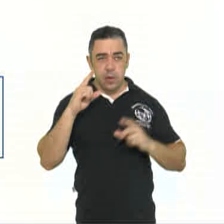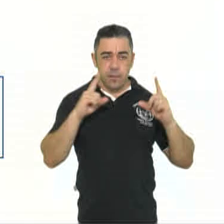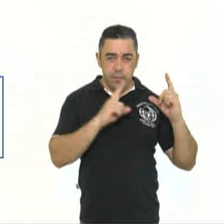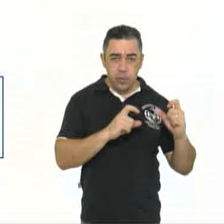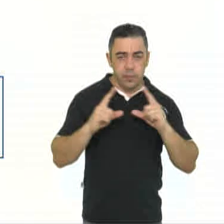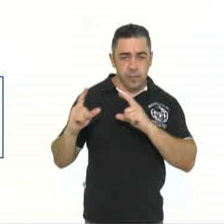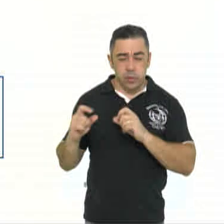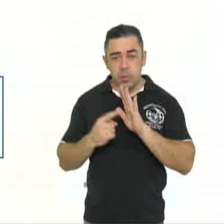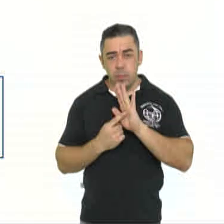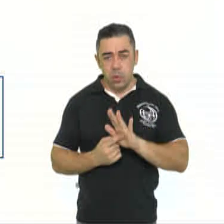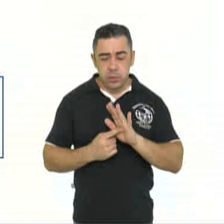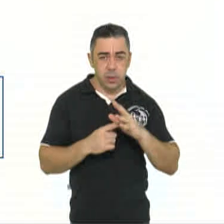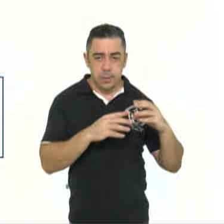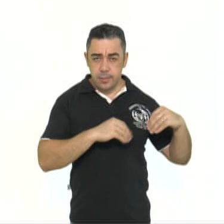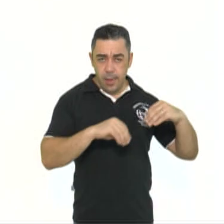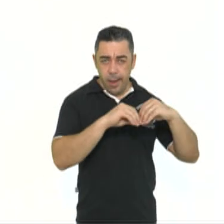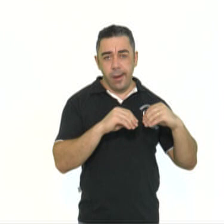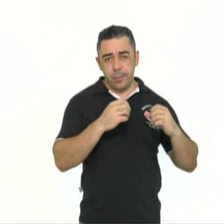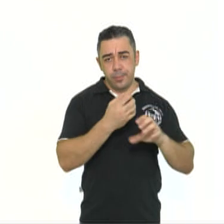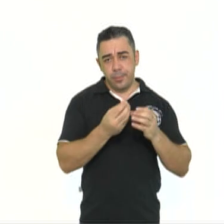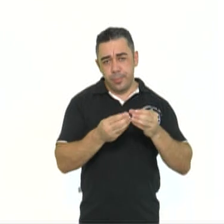né, mostrando solos degradados.